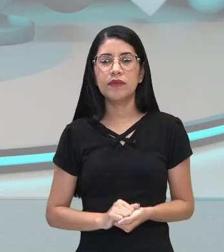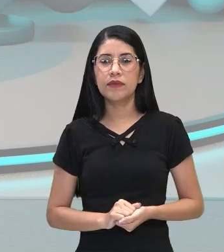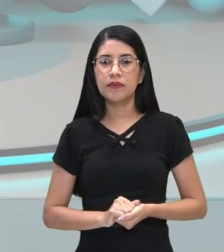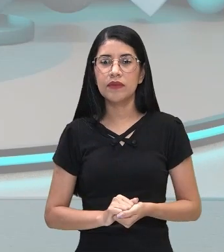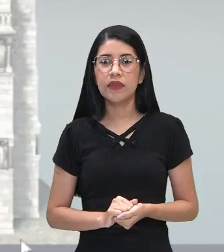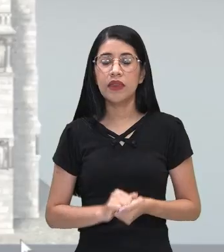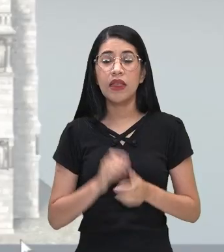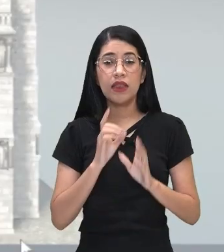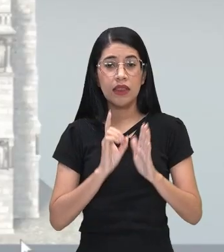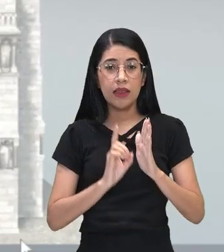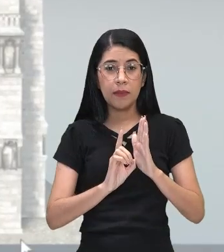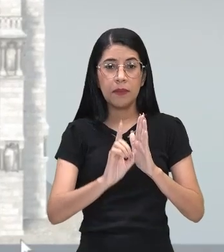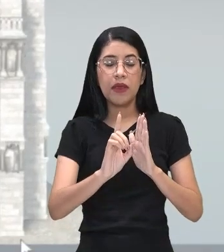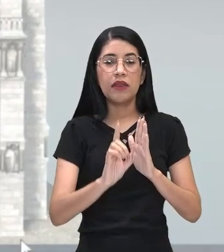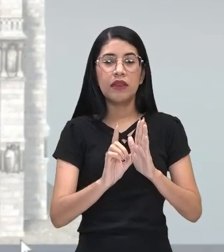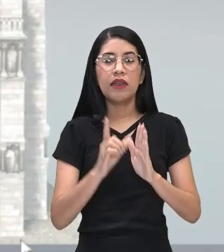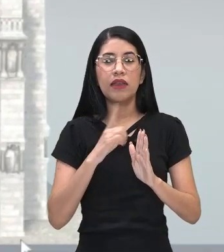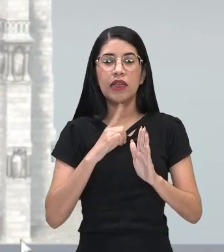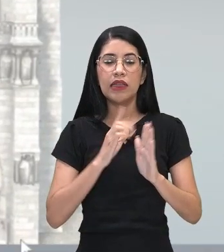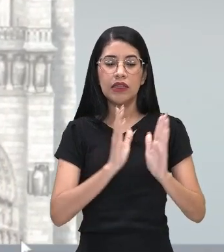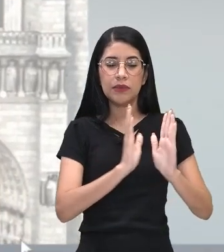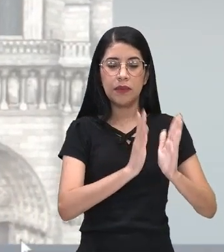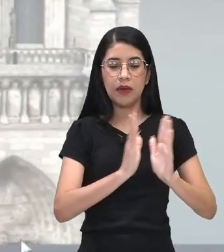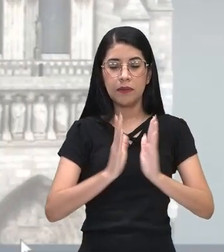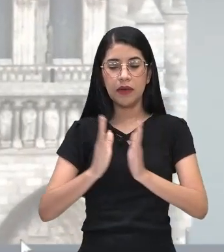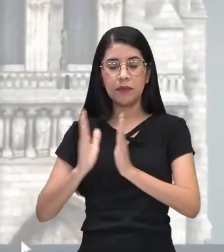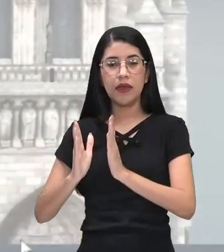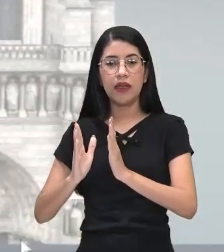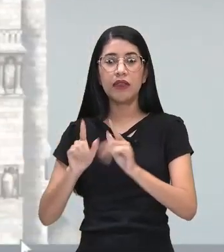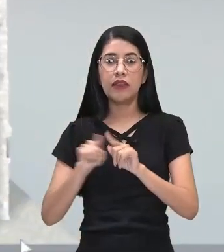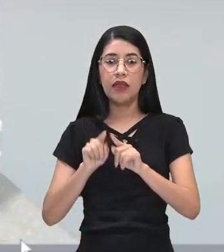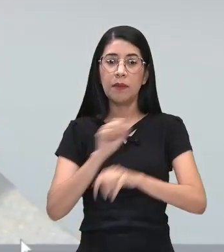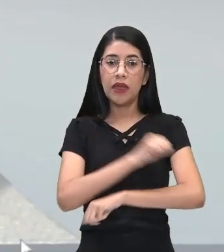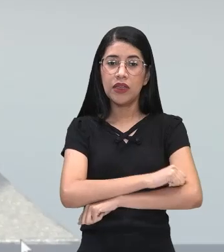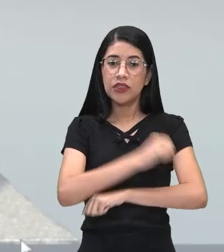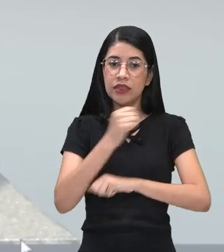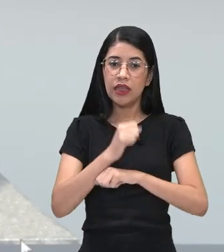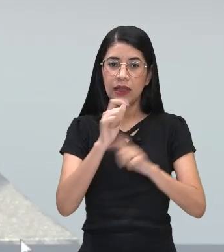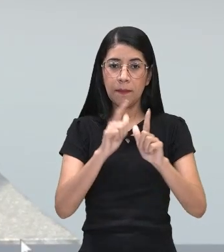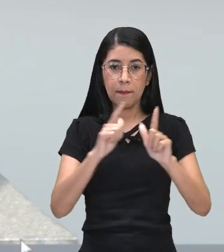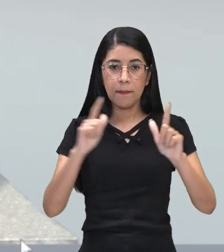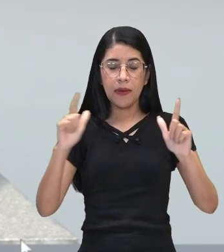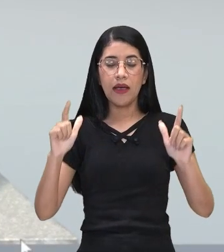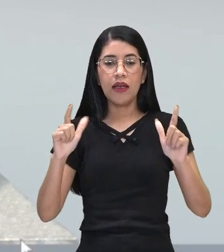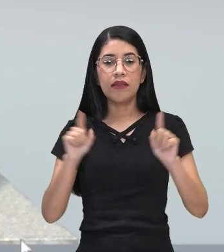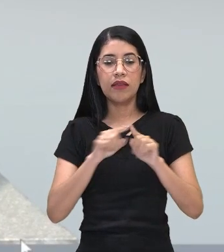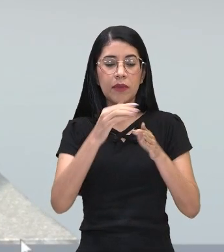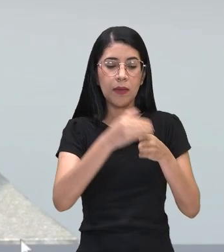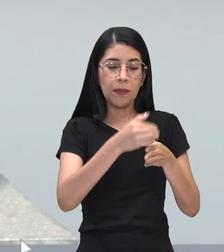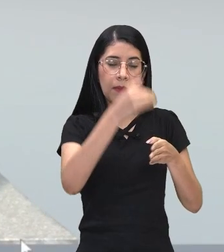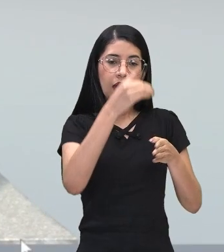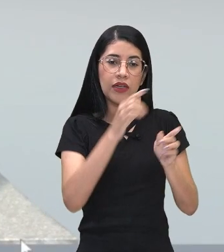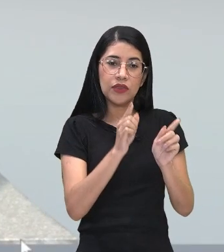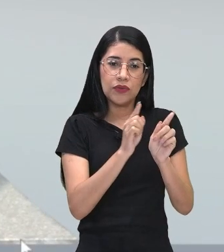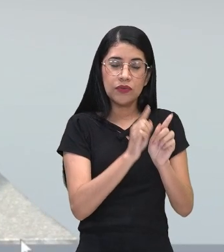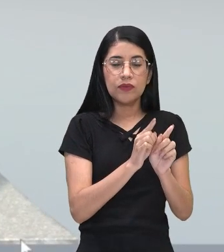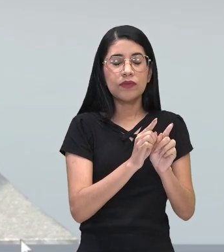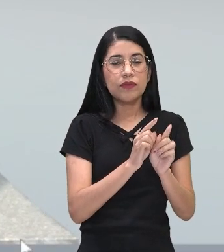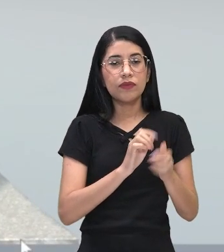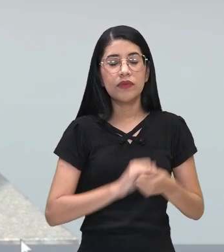na entrada temos 3 portais, as janelas são maiores, as paredes são mais finas. Então, é uma